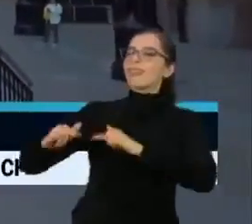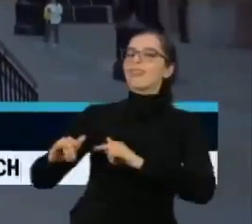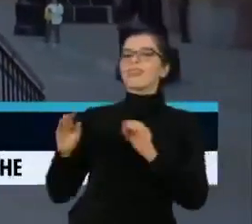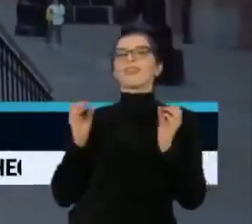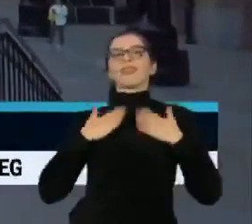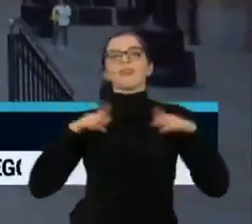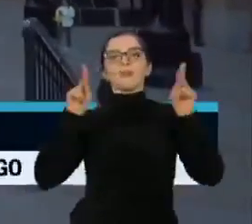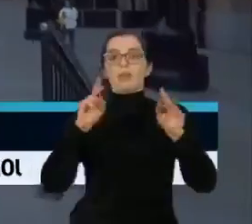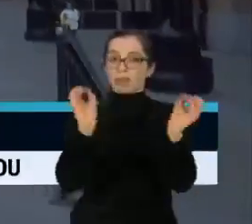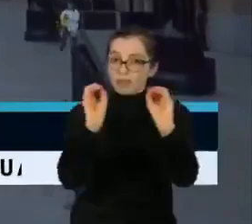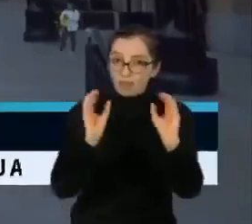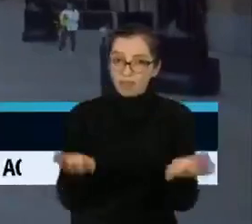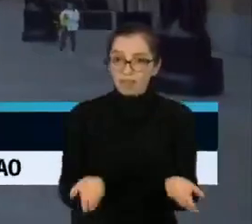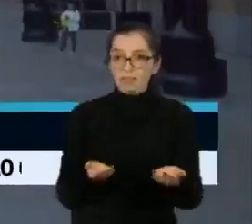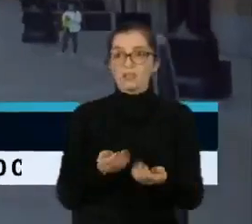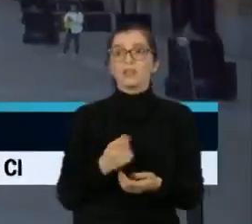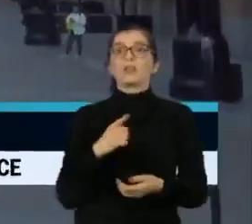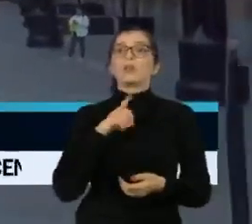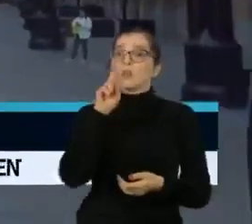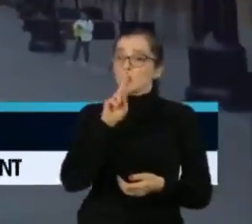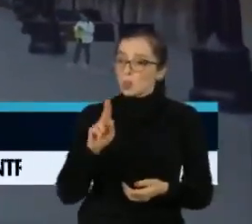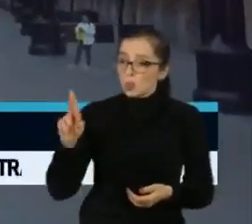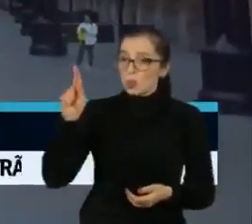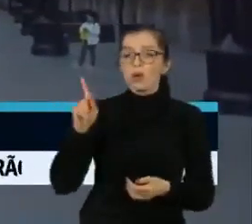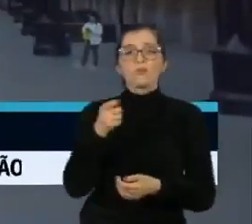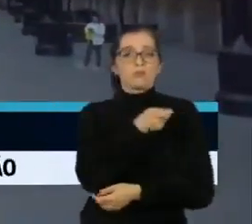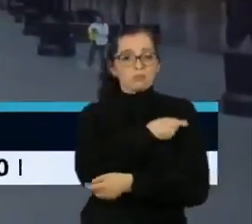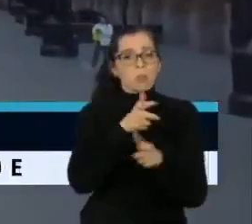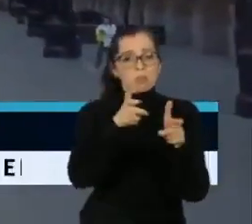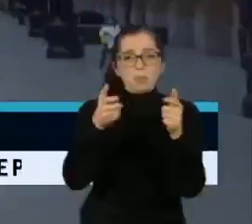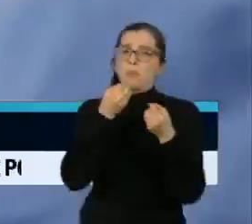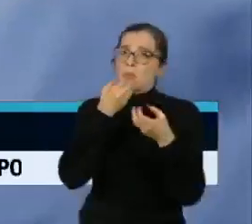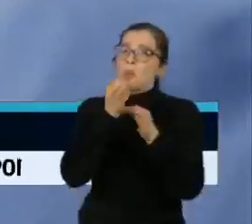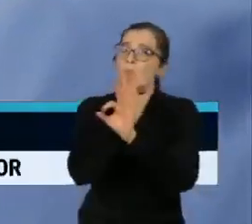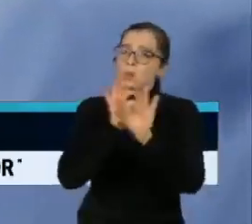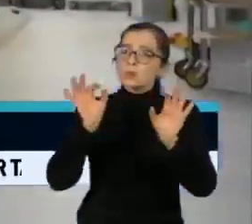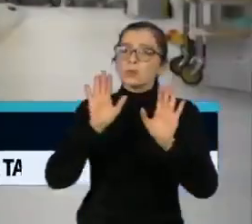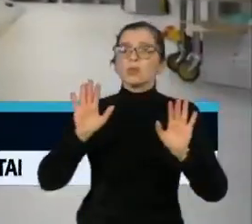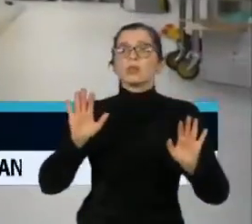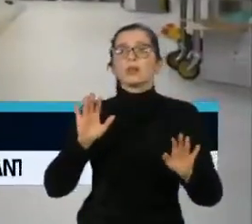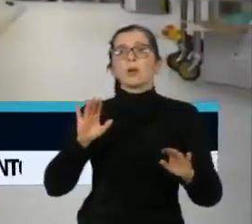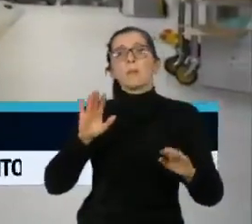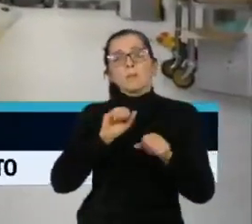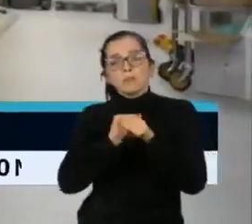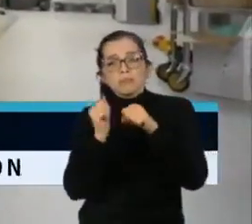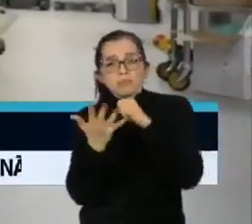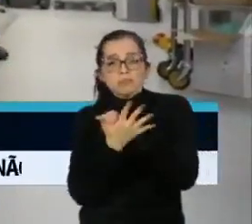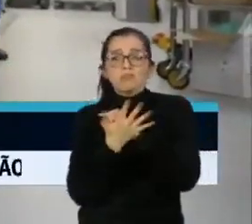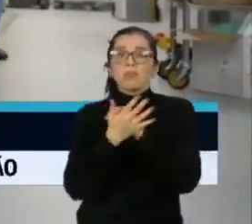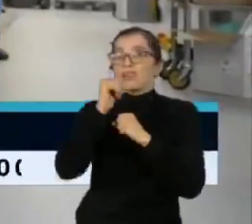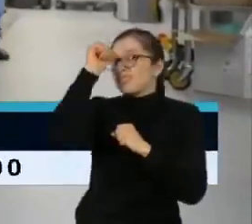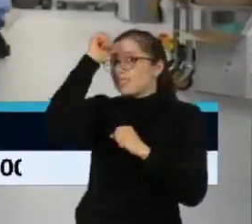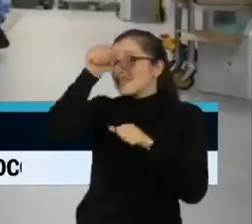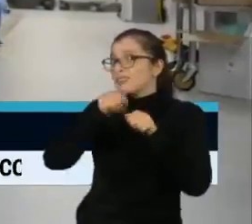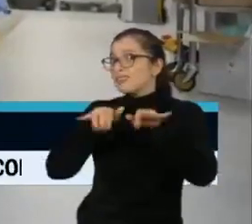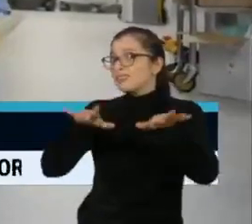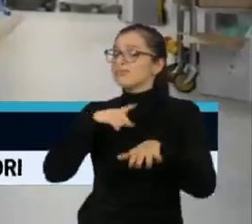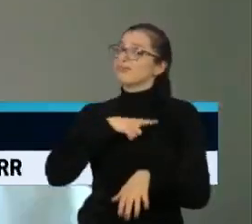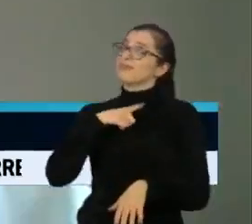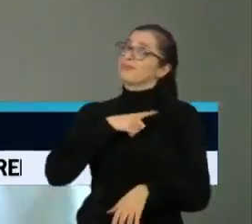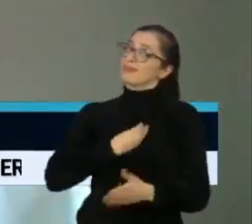campanha vacina ao muito eficiente e mesmo assim está só e com a entrada da